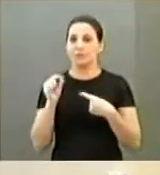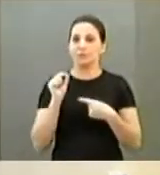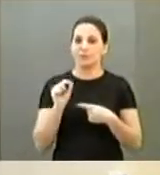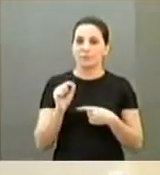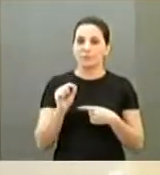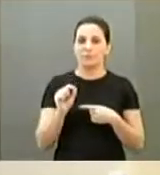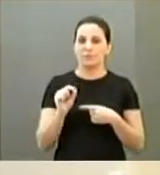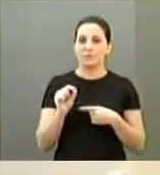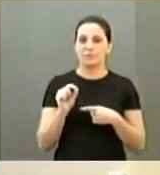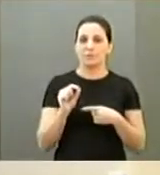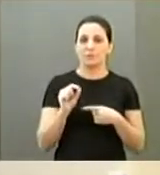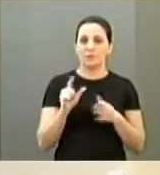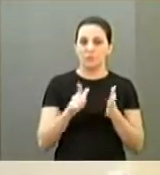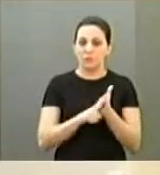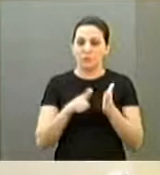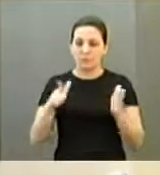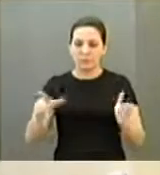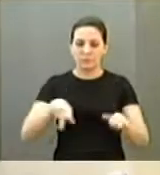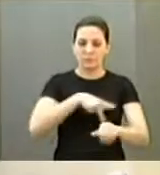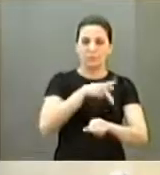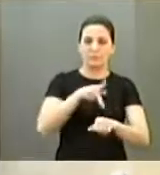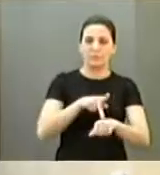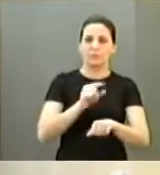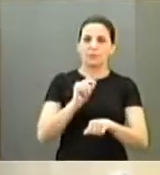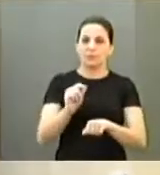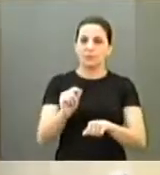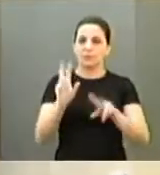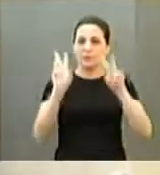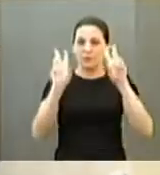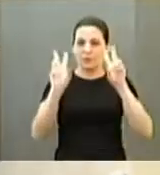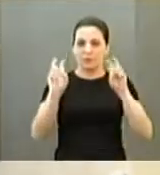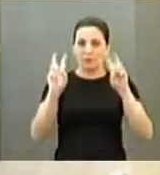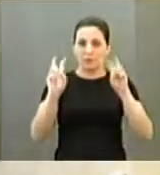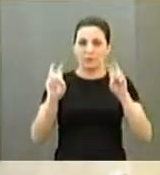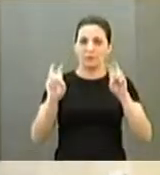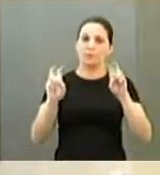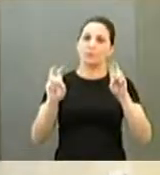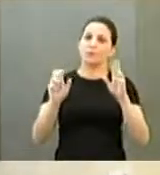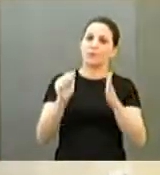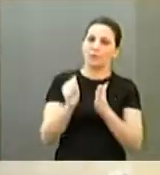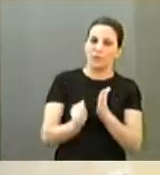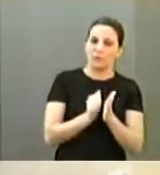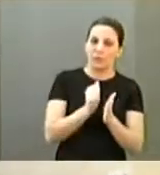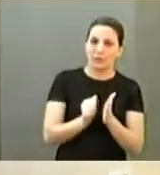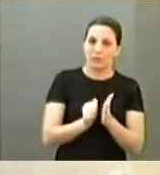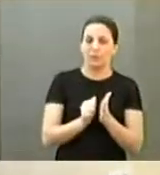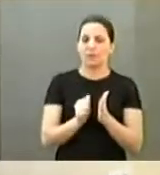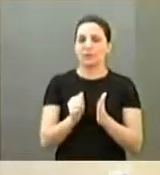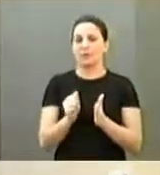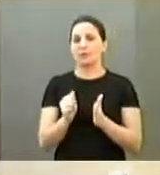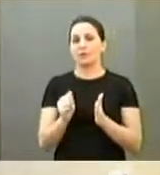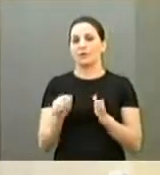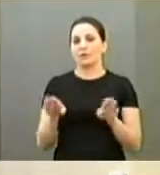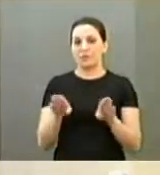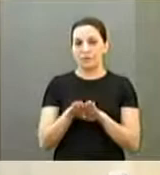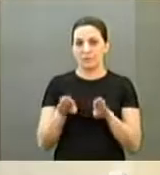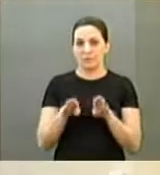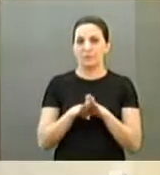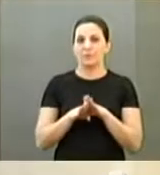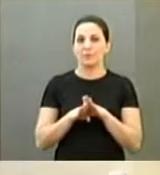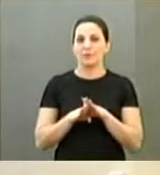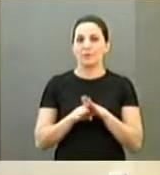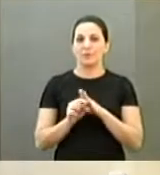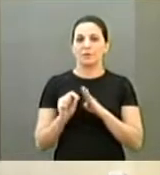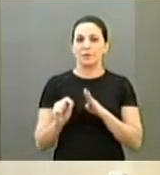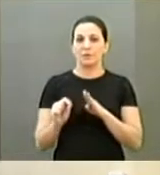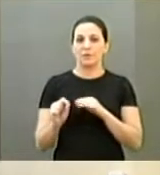os jornais do nosso país e que diz respeito à nossa cidade imediatamente, que é a